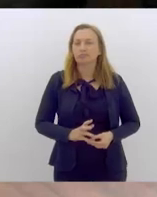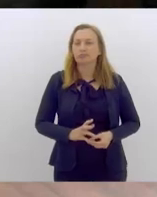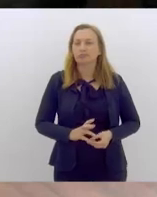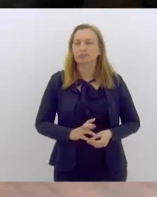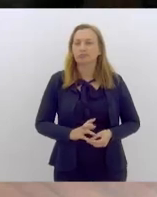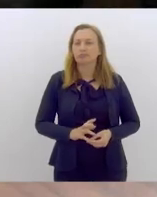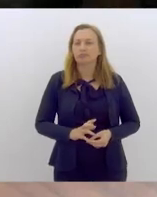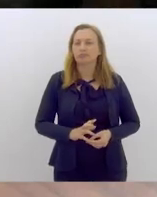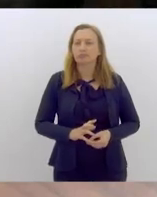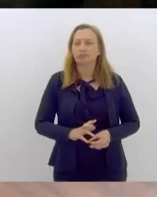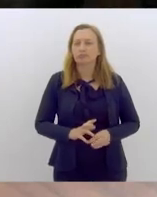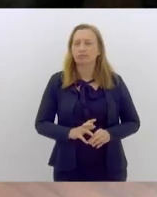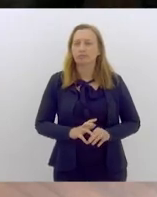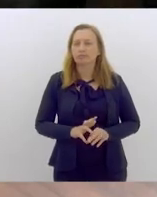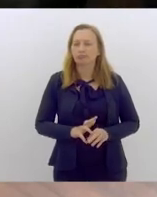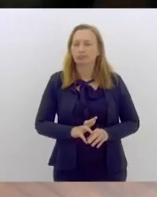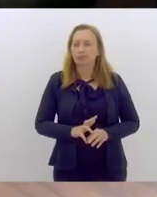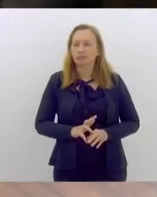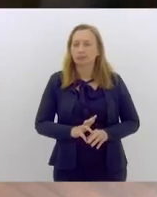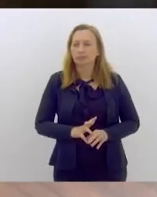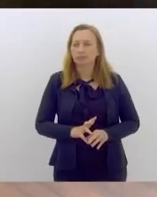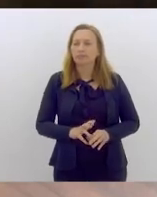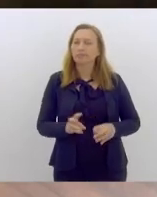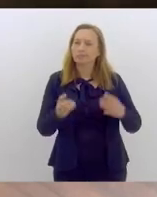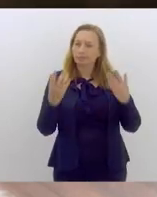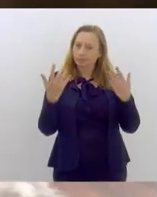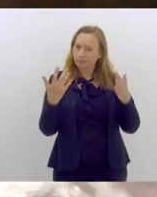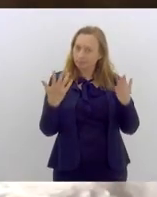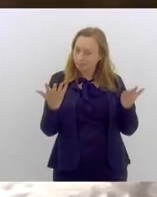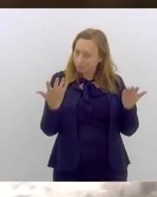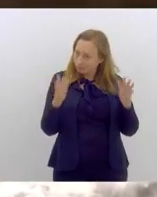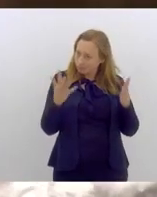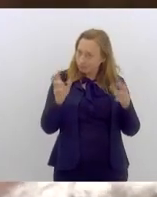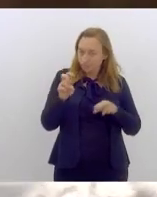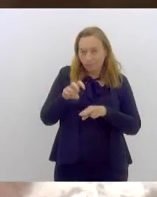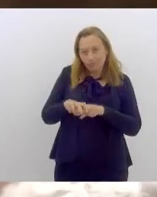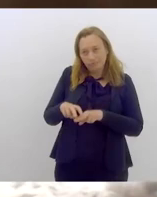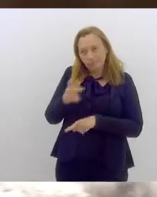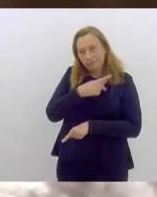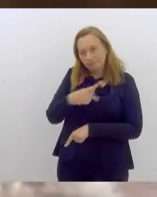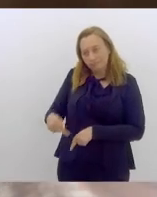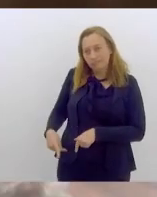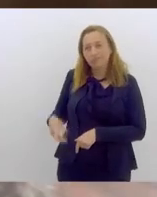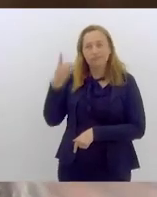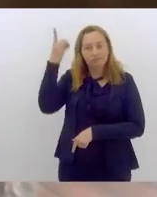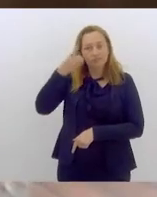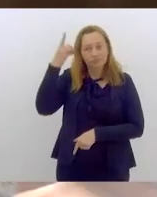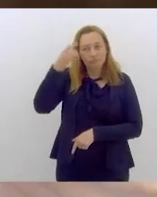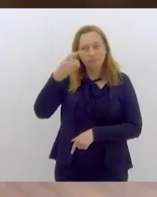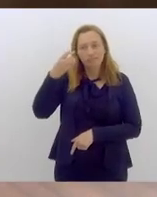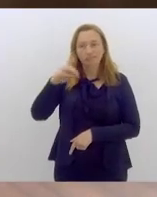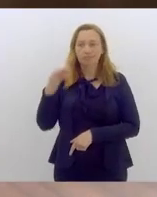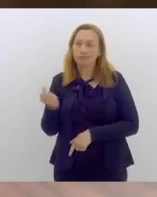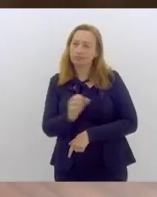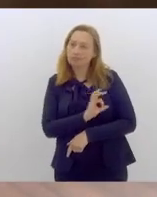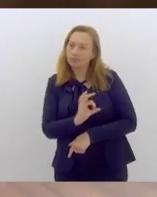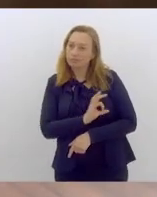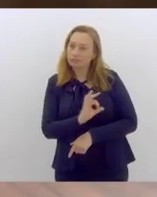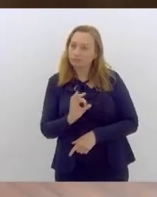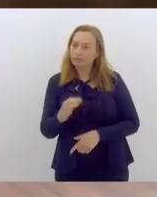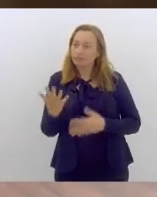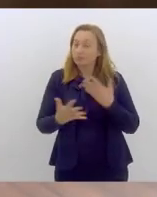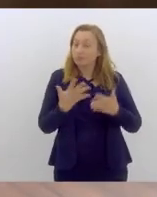Não poderia deixar de comentar a excelente presidência hoje da nossa deputada Marta Rocha, à frente dos nossos trabalhos, engrandece